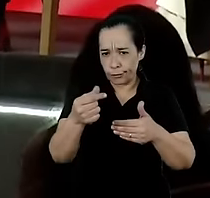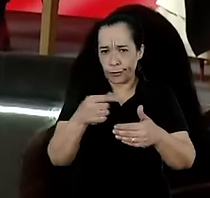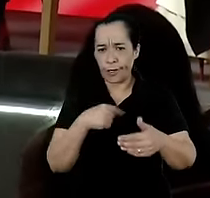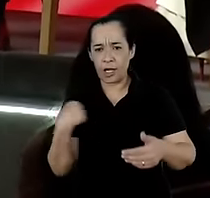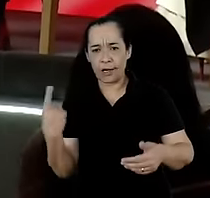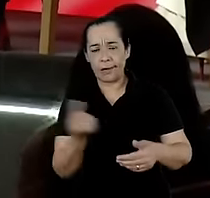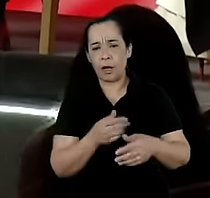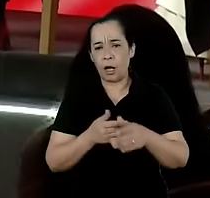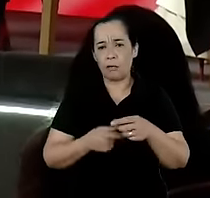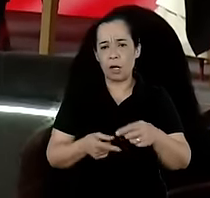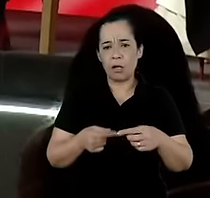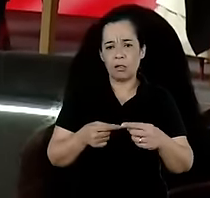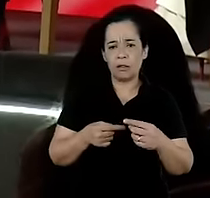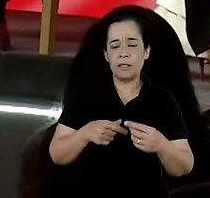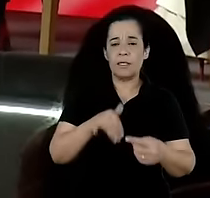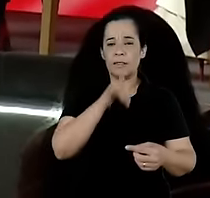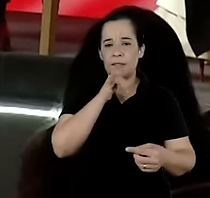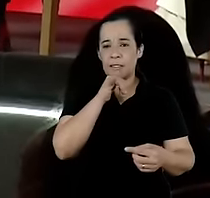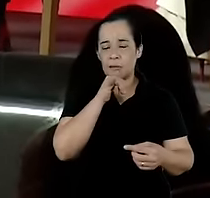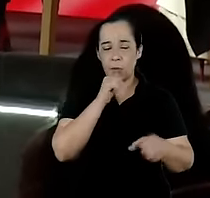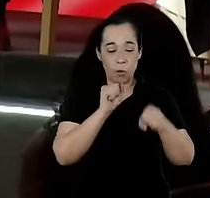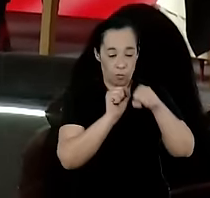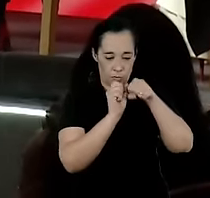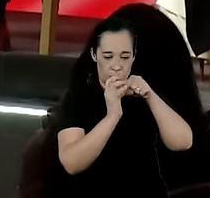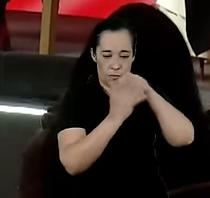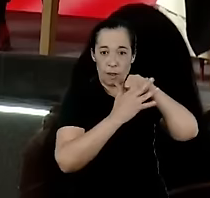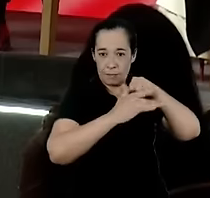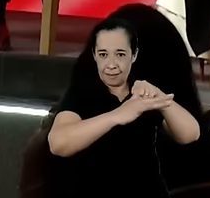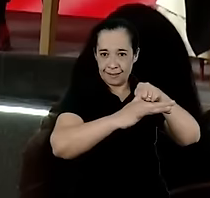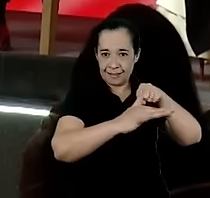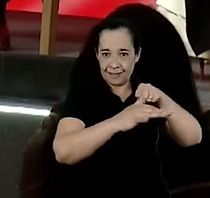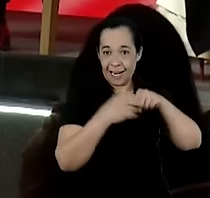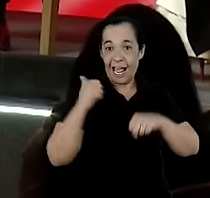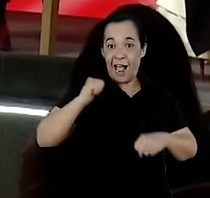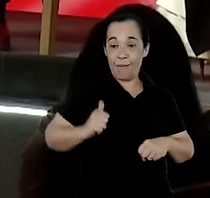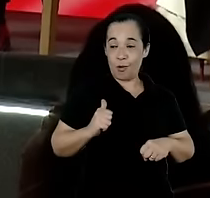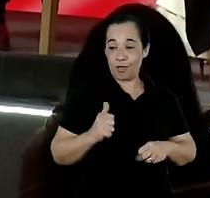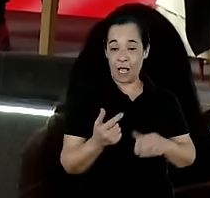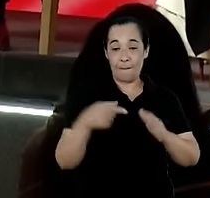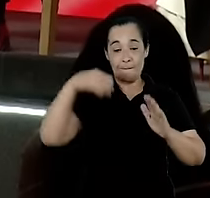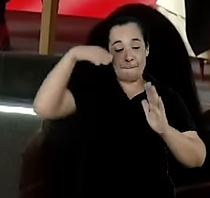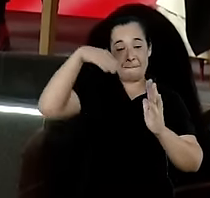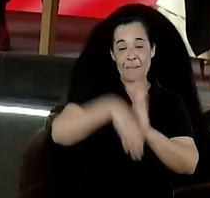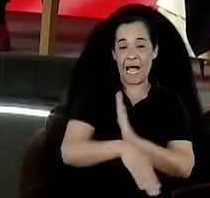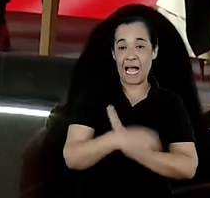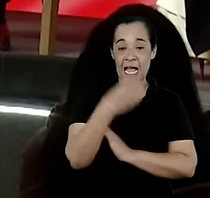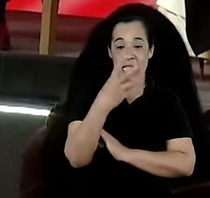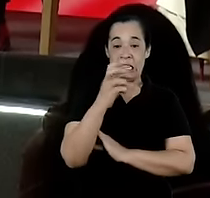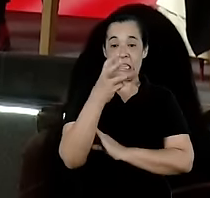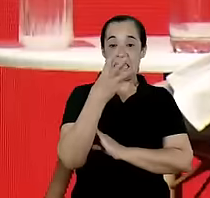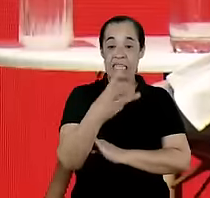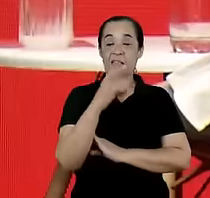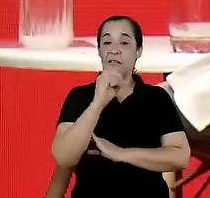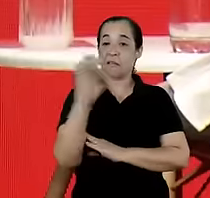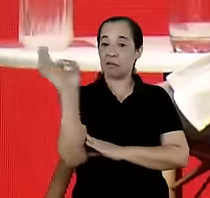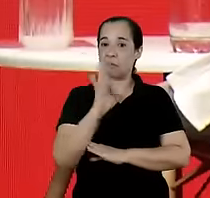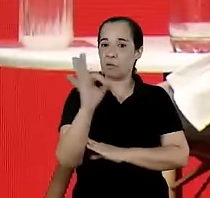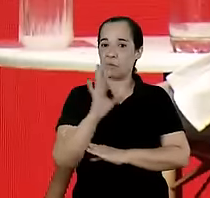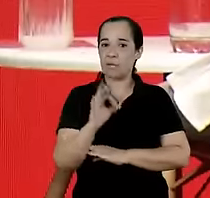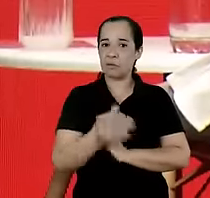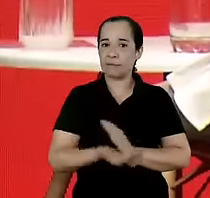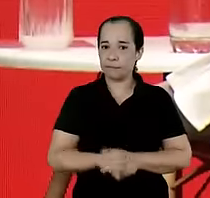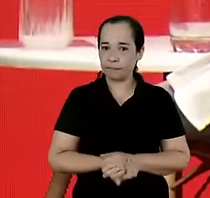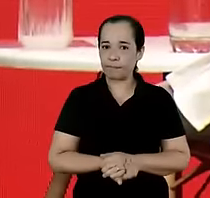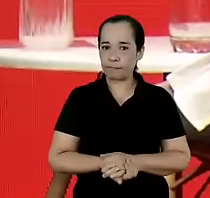para um evento como por exemplo uma pandemia que a bolsa cai 30% de uma hora para outra né e é para